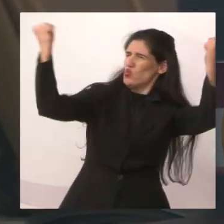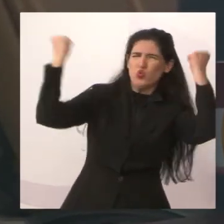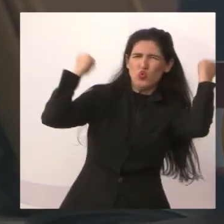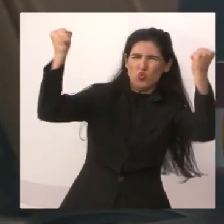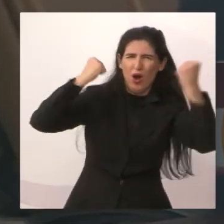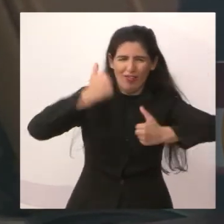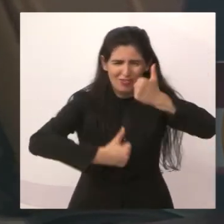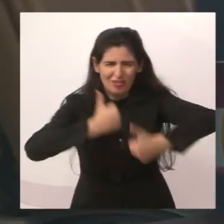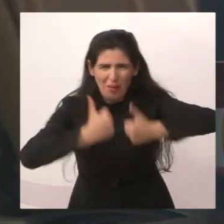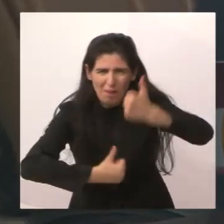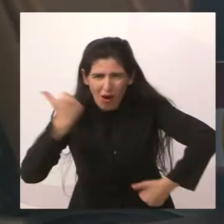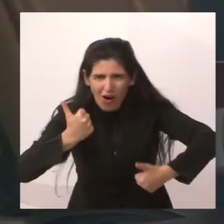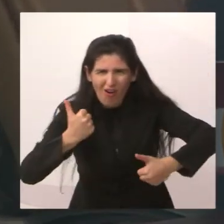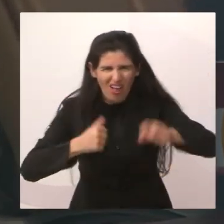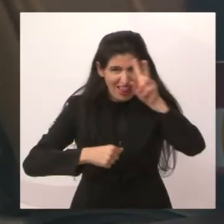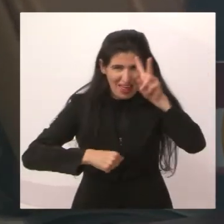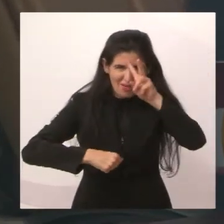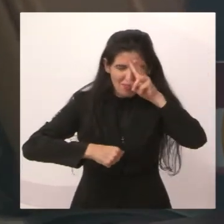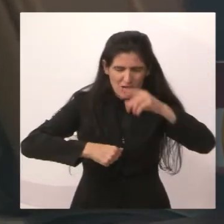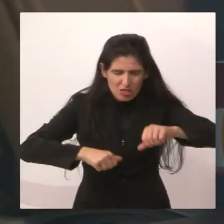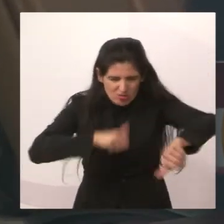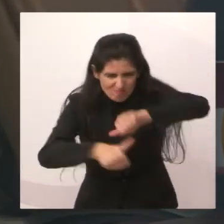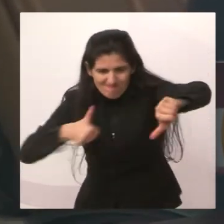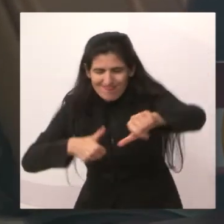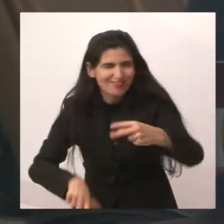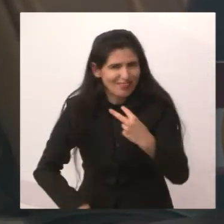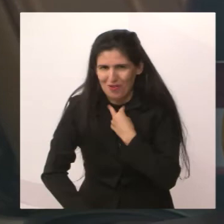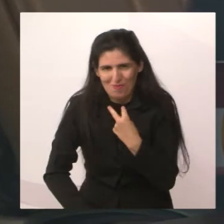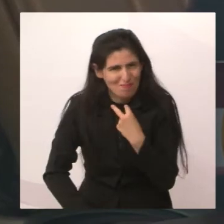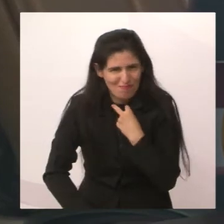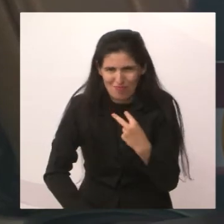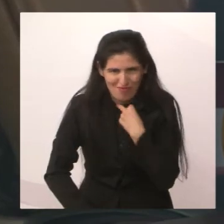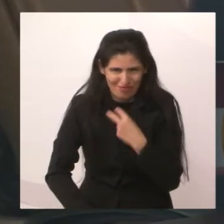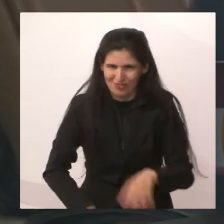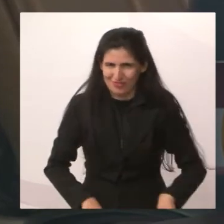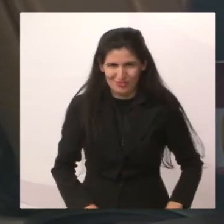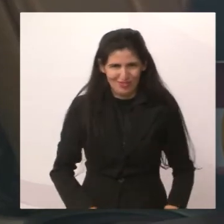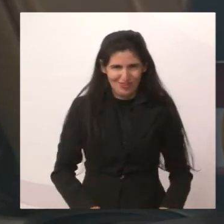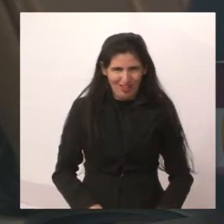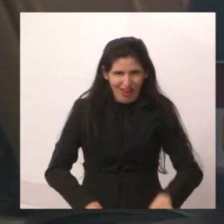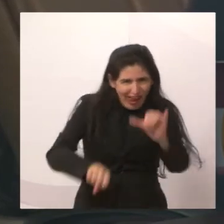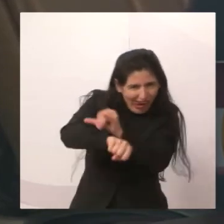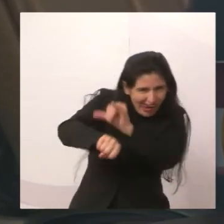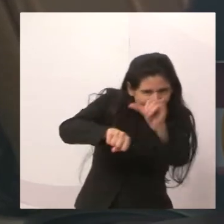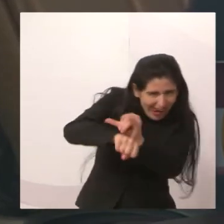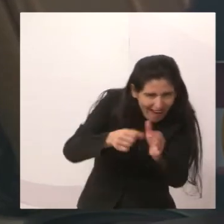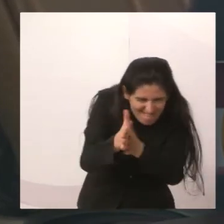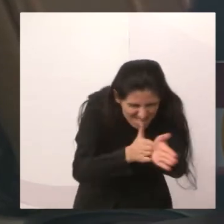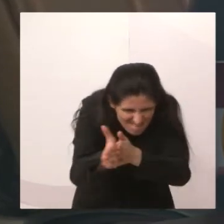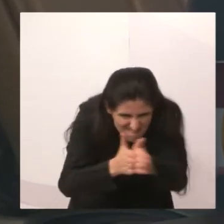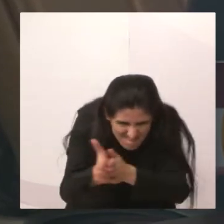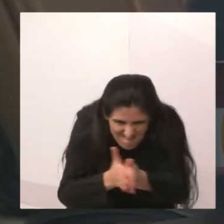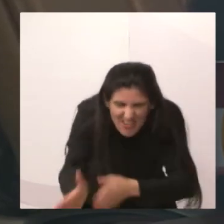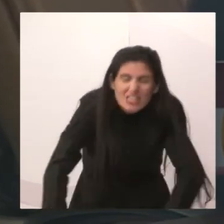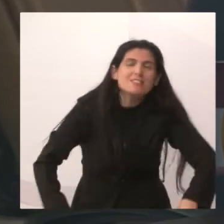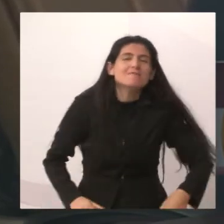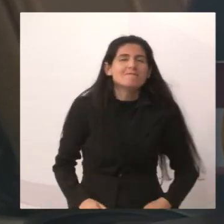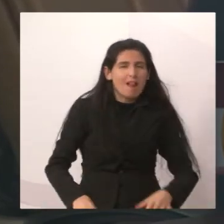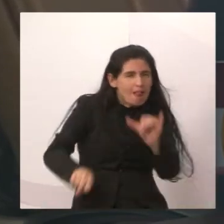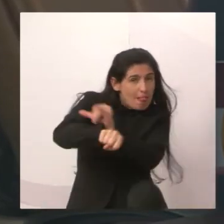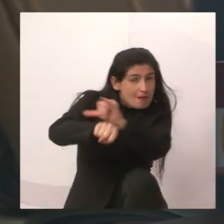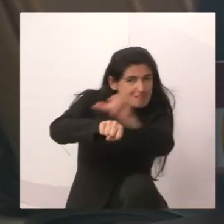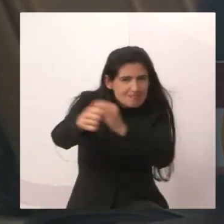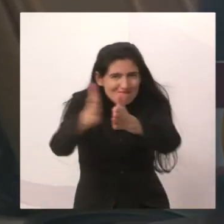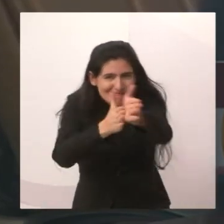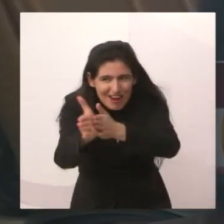volta atrás. E o que fizeram foi isso, usaram de um golpe para poder trazer essas contas. É aí que houve a